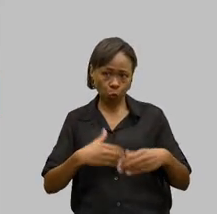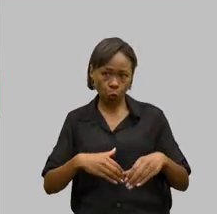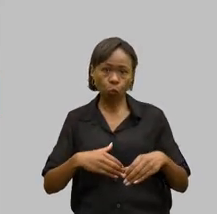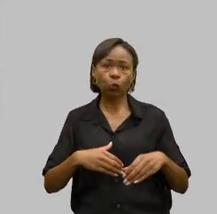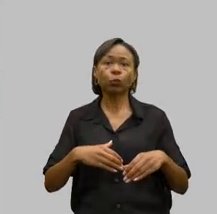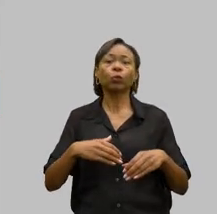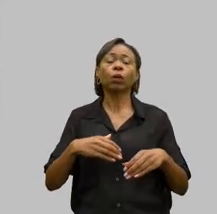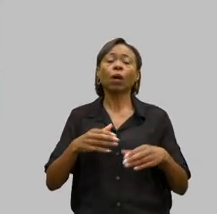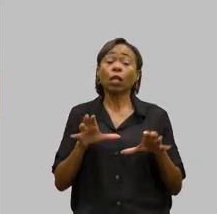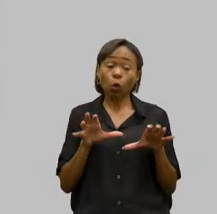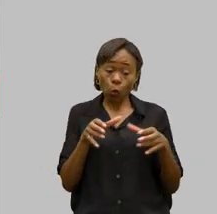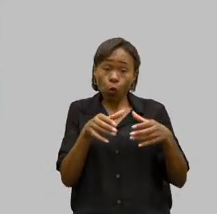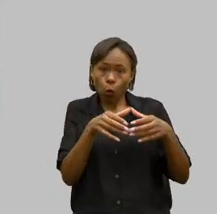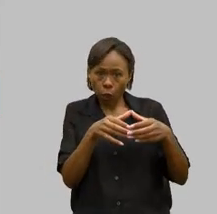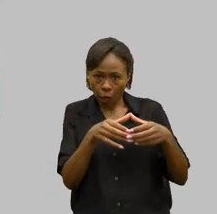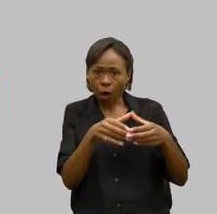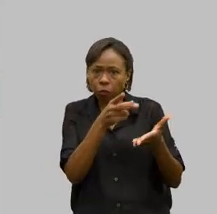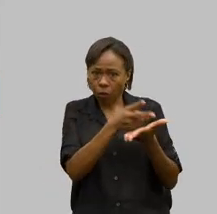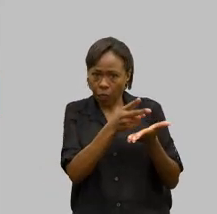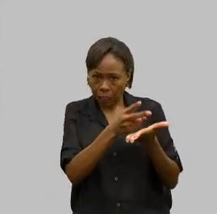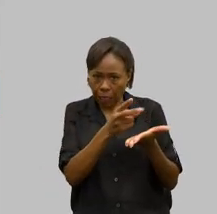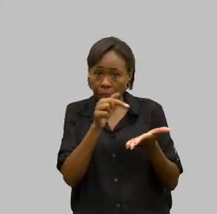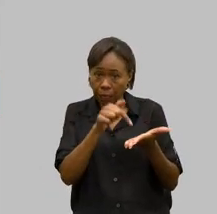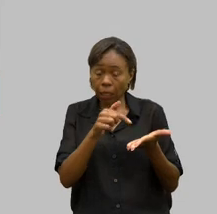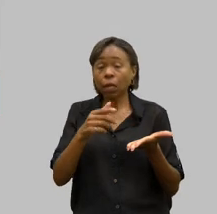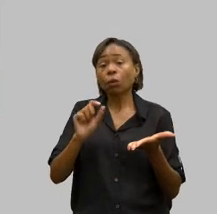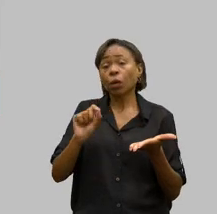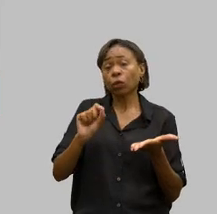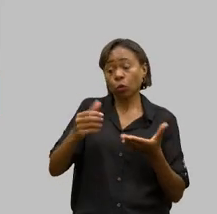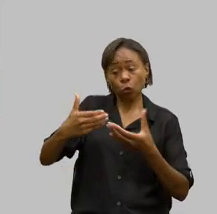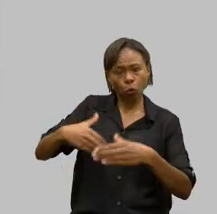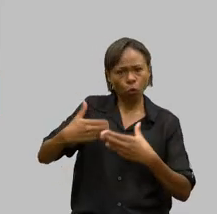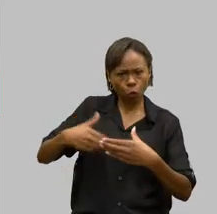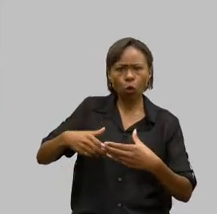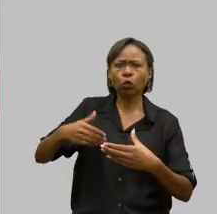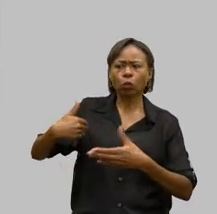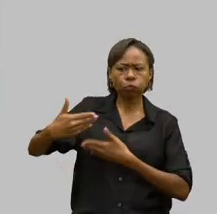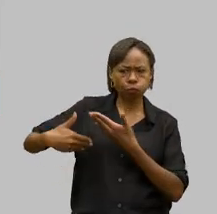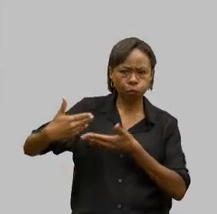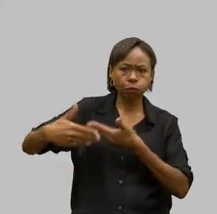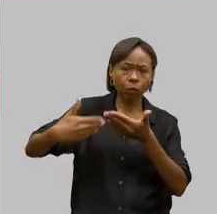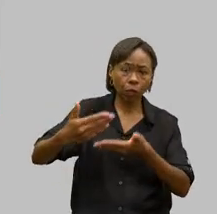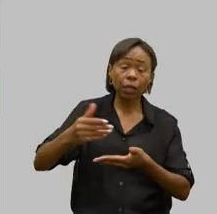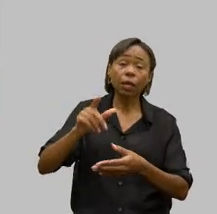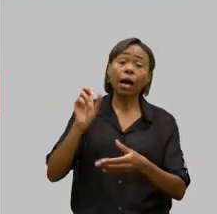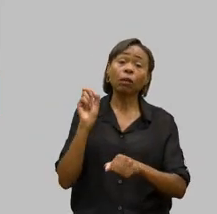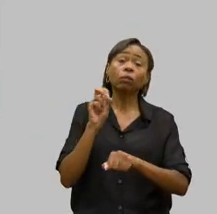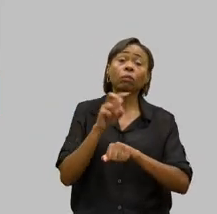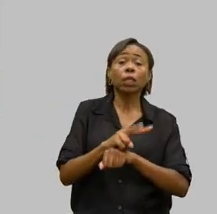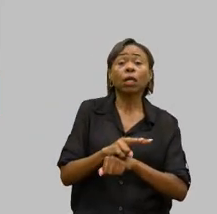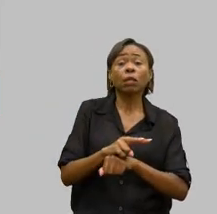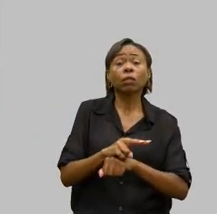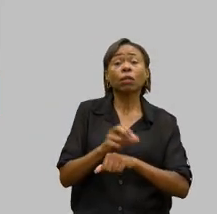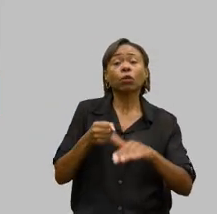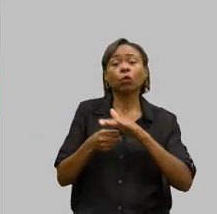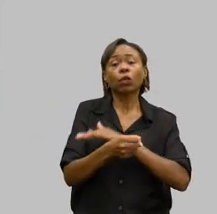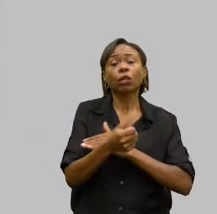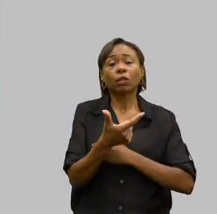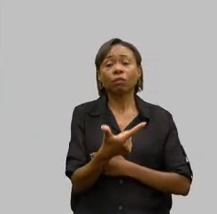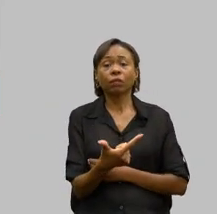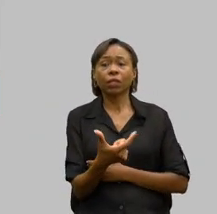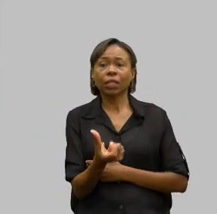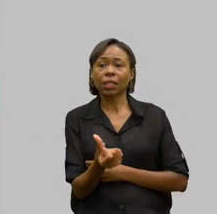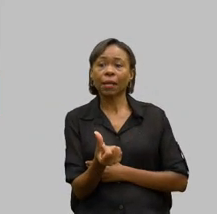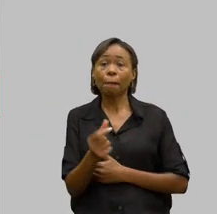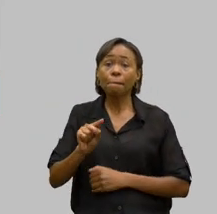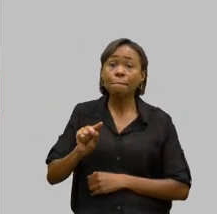uma comissão permanente, de concurso público, que já está acontecendo. Fizemos a nomeação de 26 mil professores para a nossa